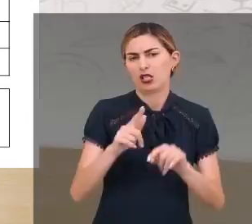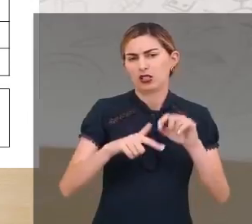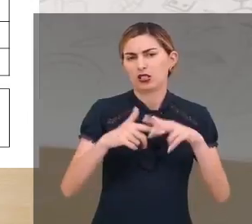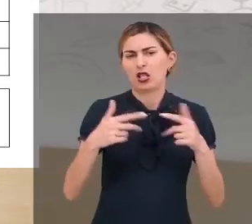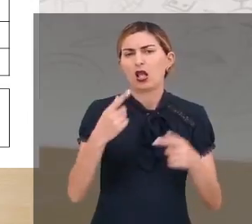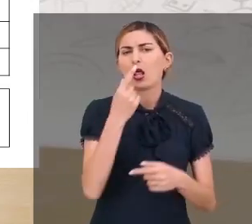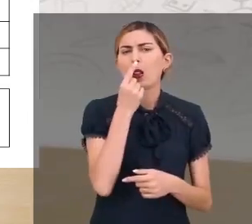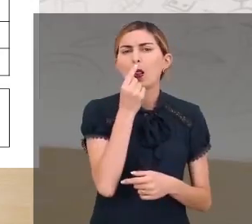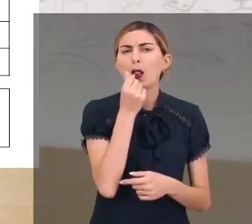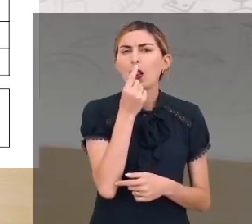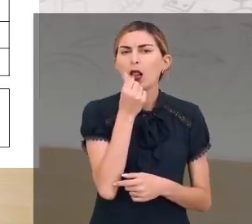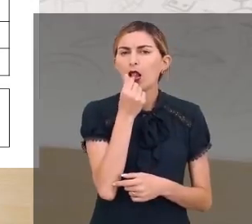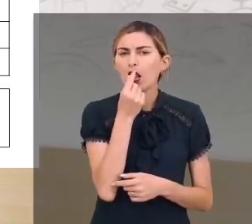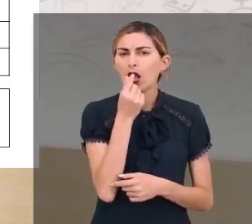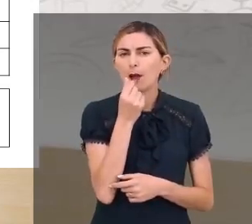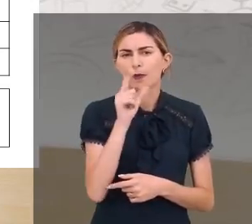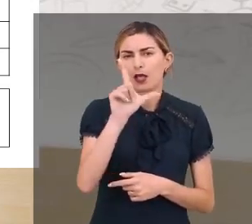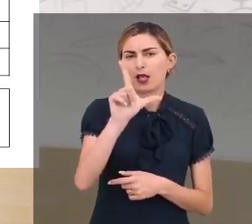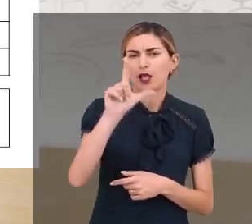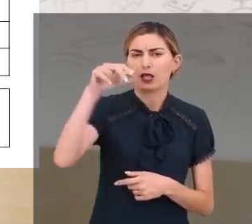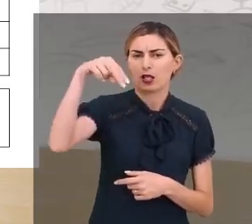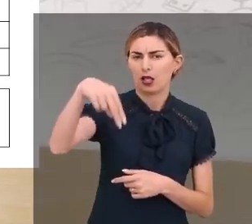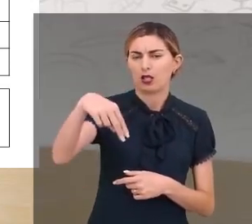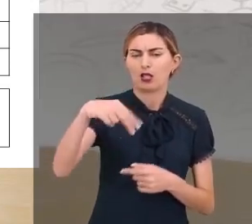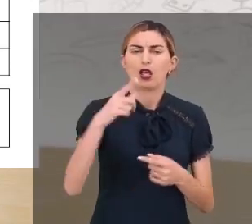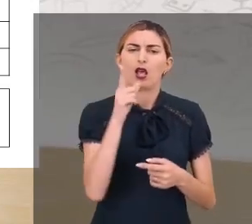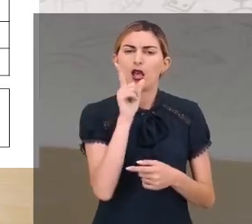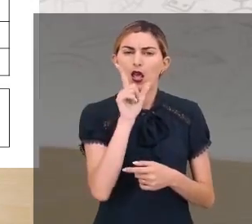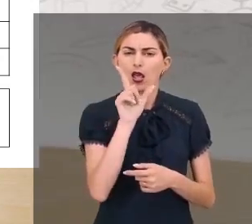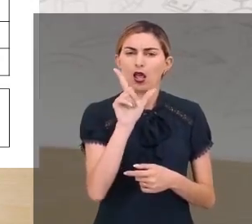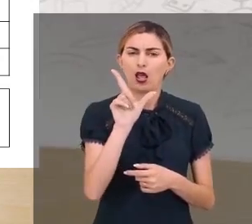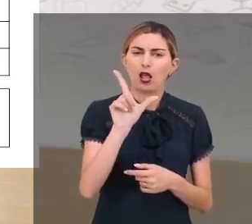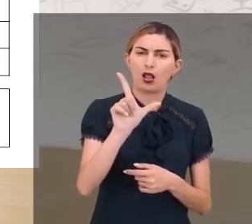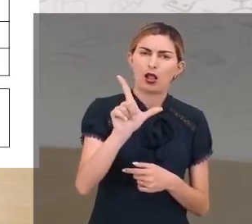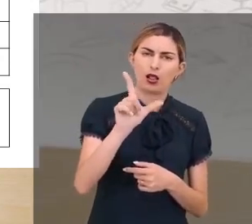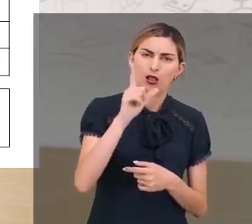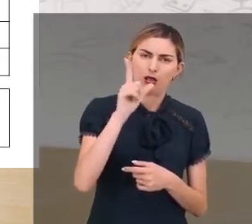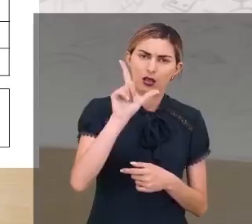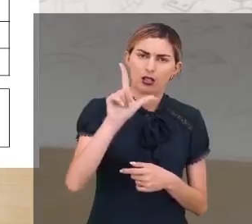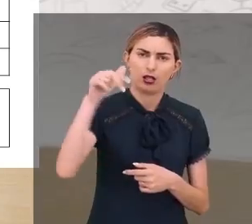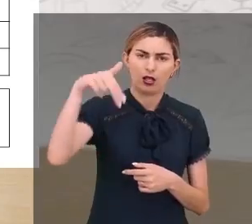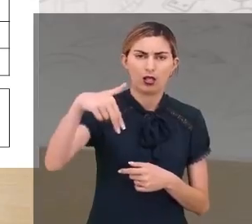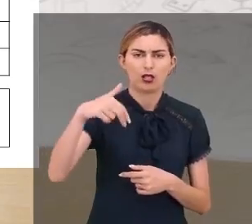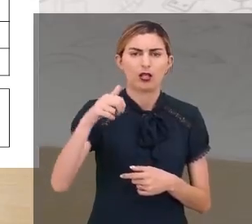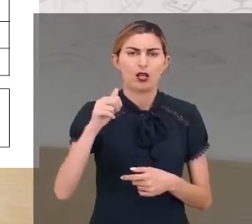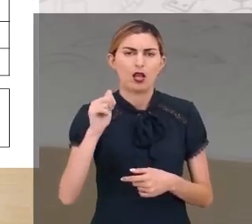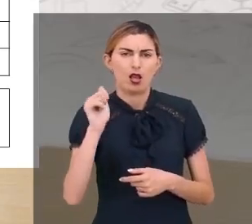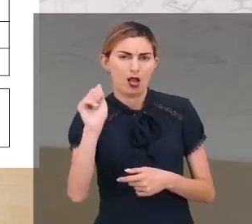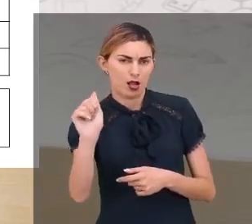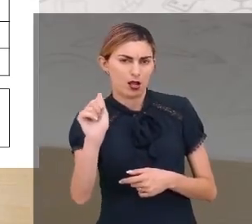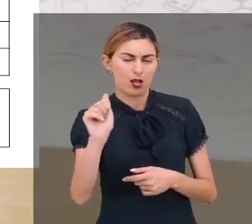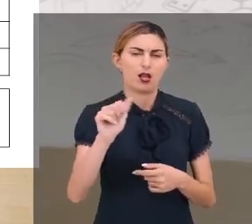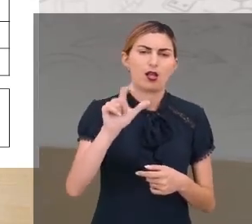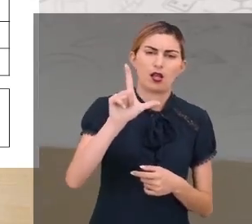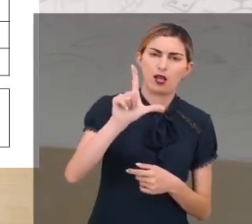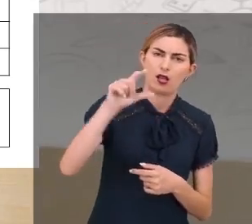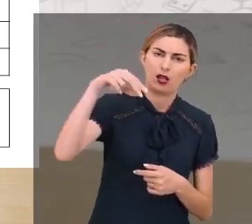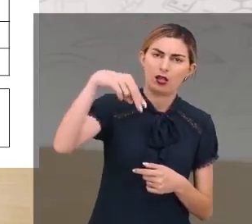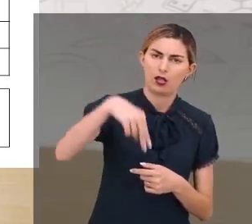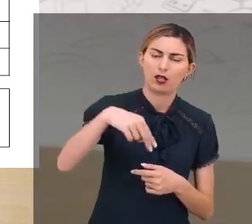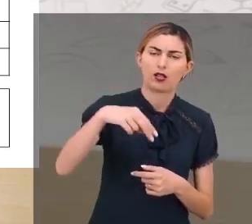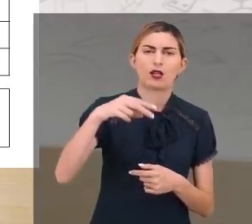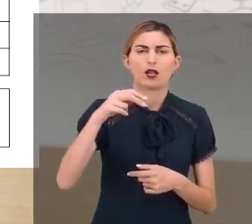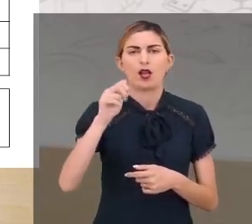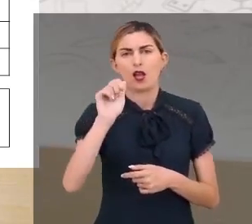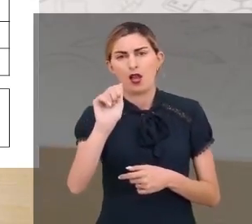aí no material lápis de madeira, LM. Lápis de madeira azul, LM/A. Lápis de madeira